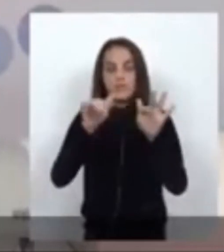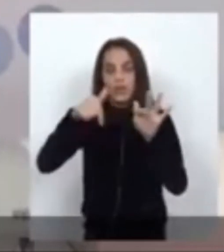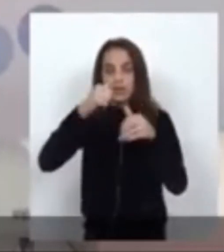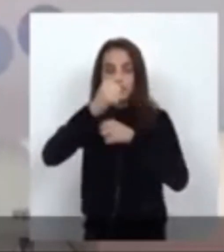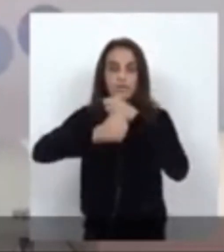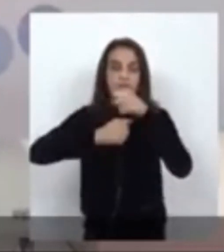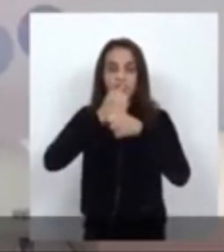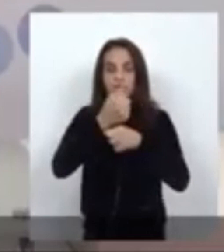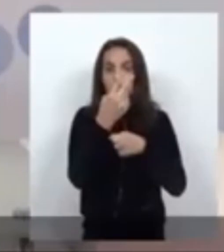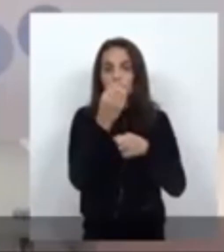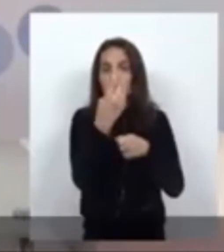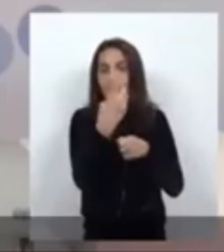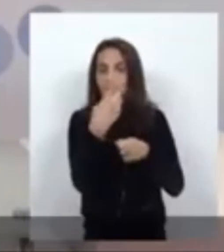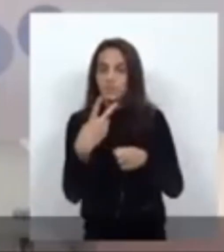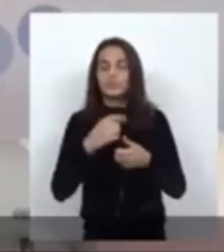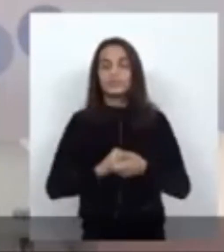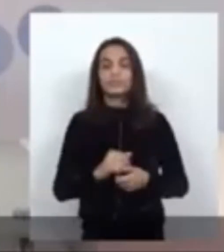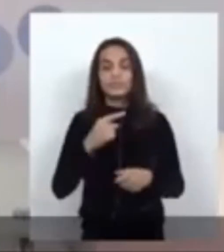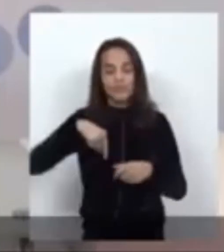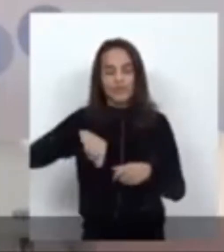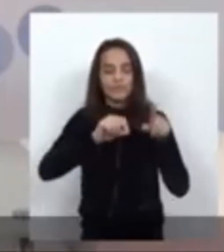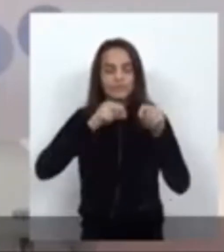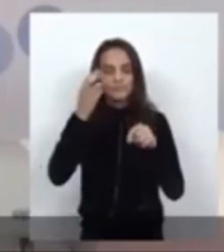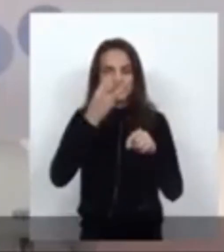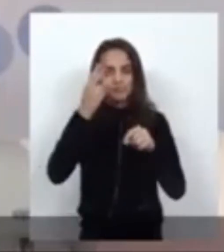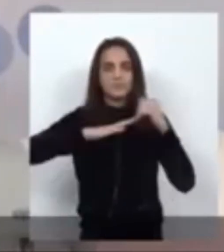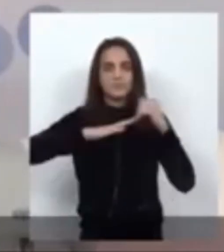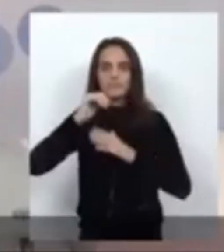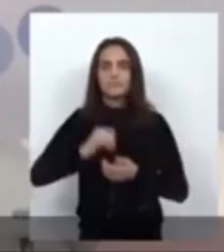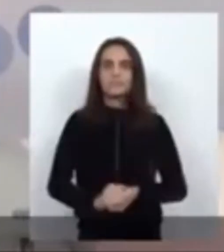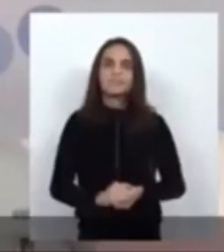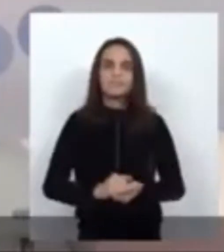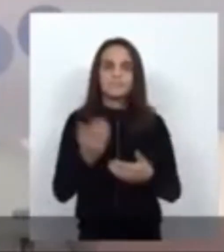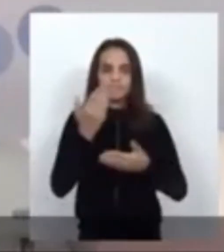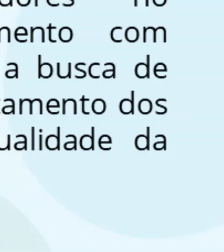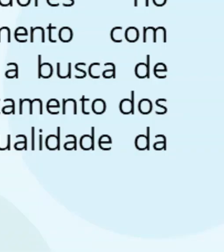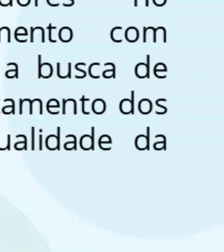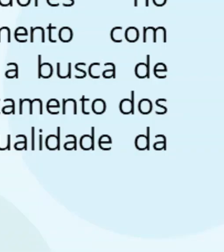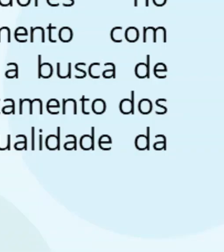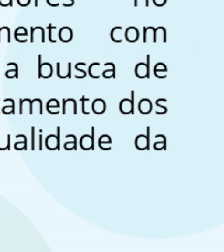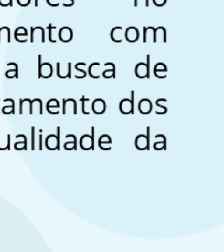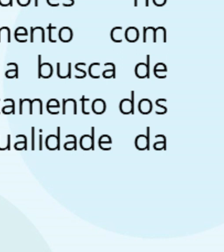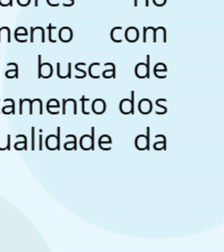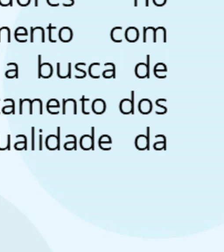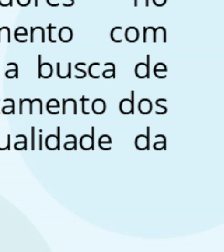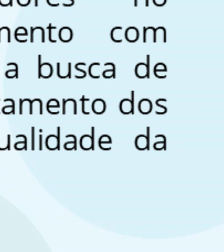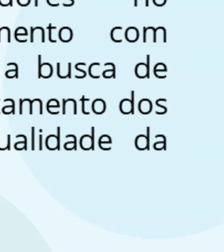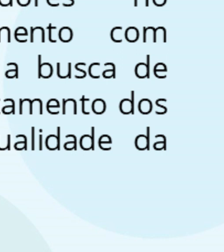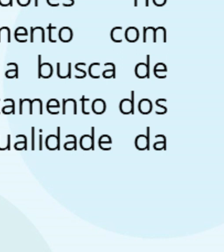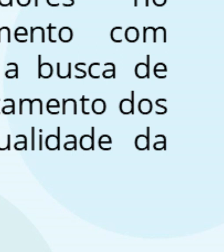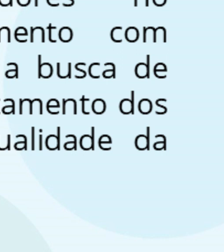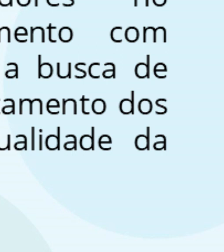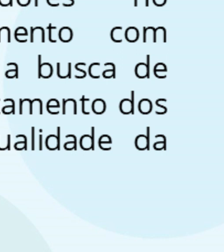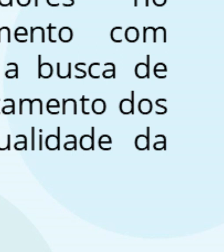de 2021, nós escolhemos essas 3 competências. Pode passar o slide, por favor? Então, como eu já coloquei,